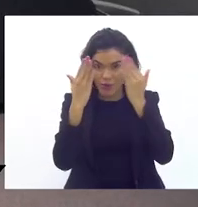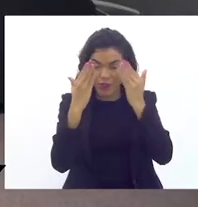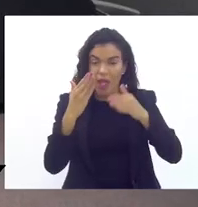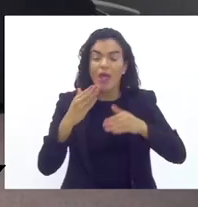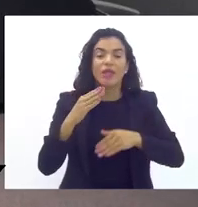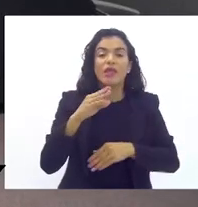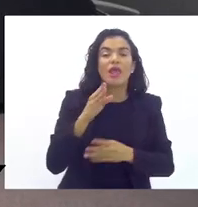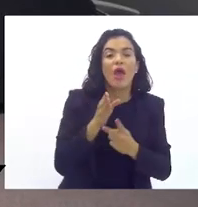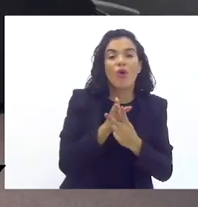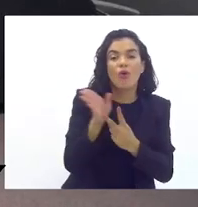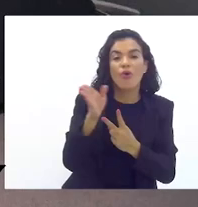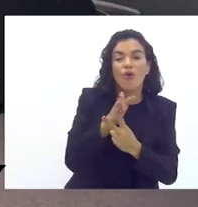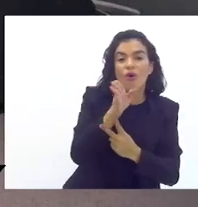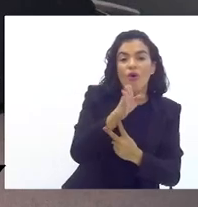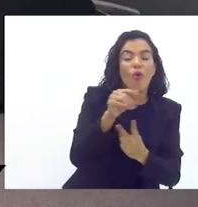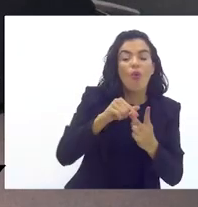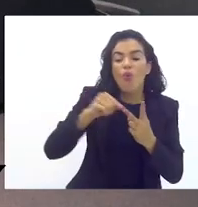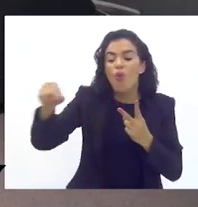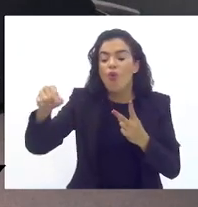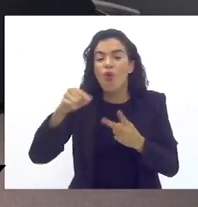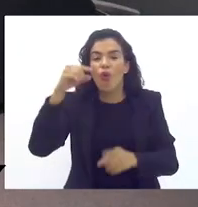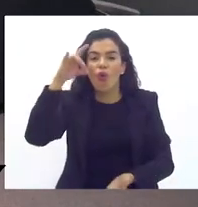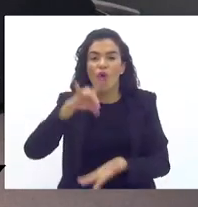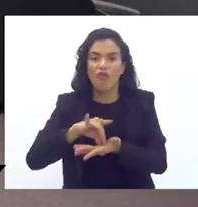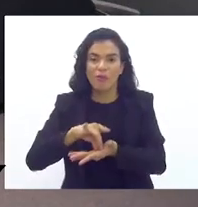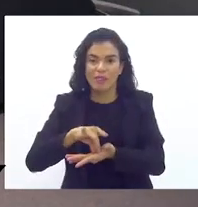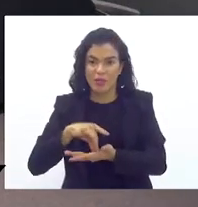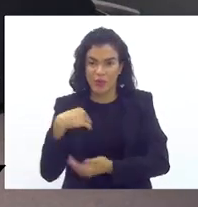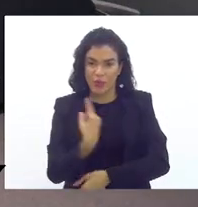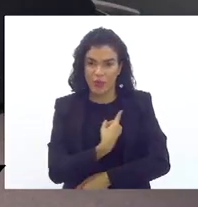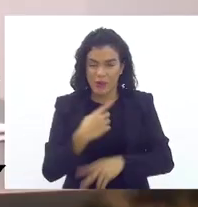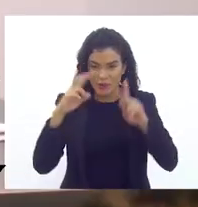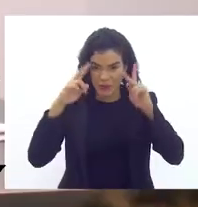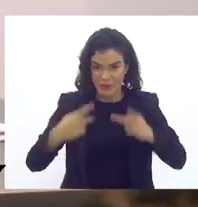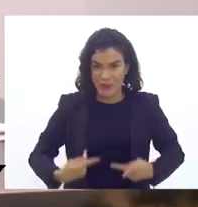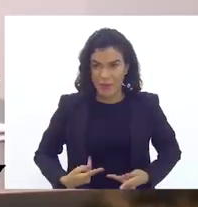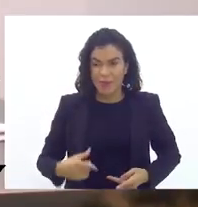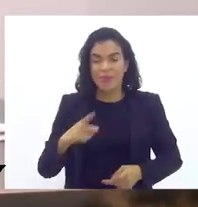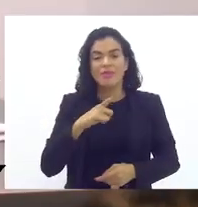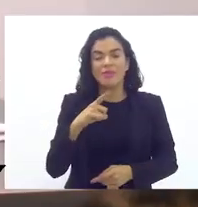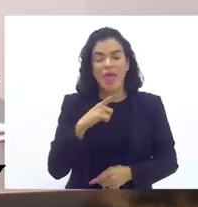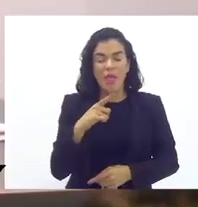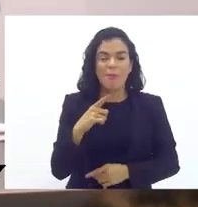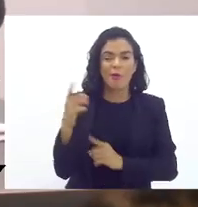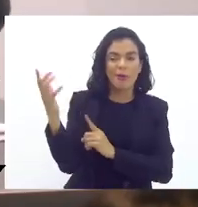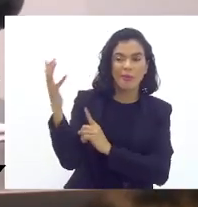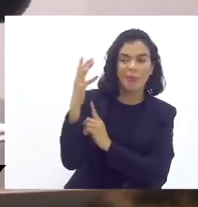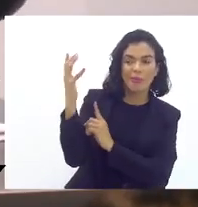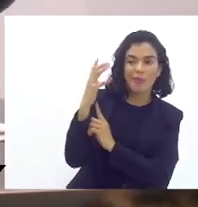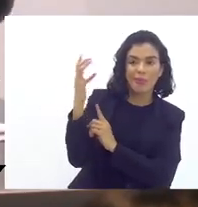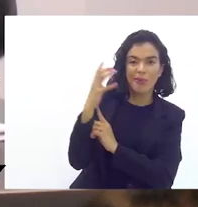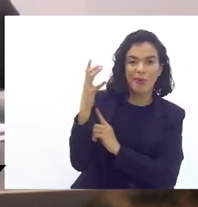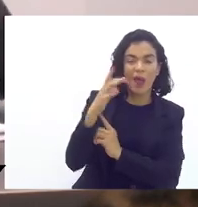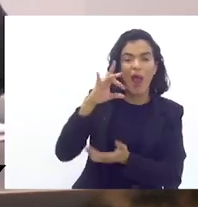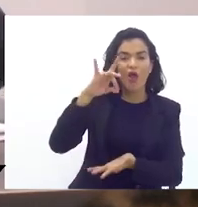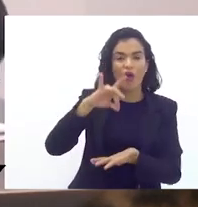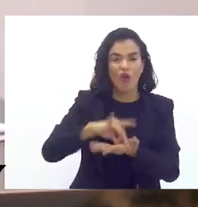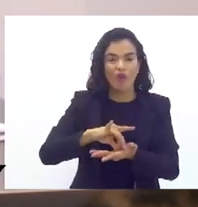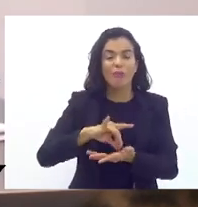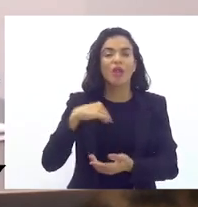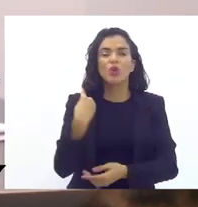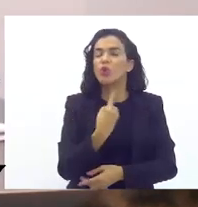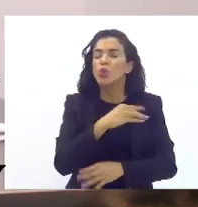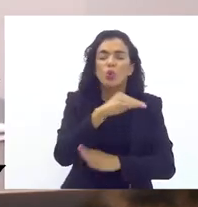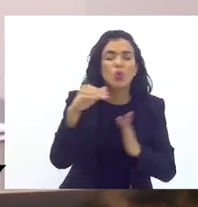viés de confirmação Todos Nós seres humanos temos tendências a confirmar a nossas teses